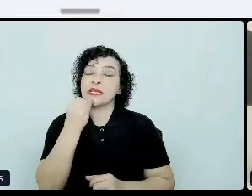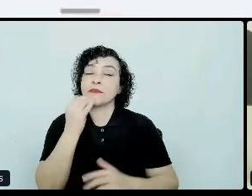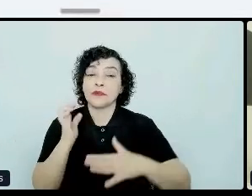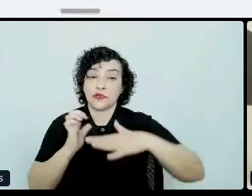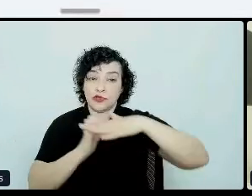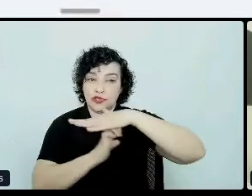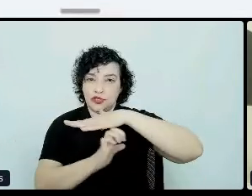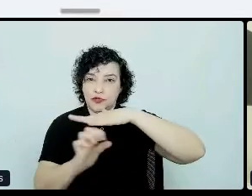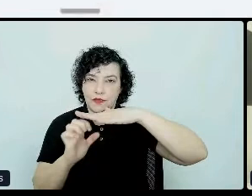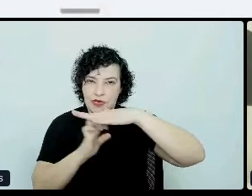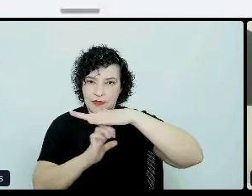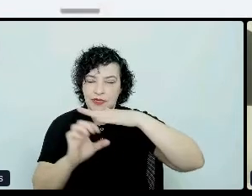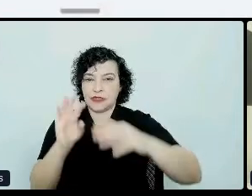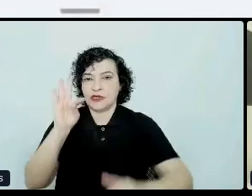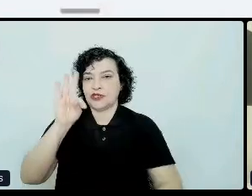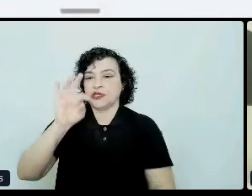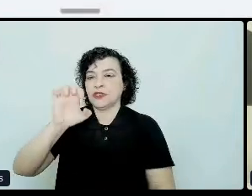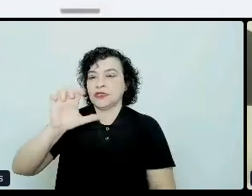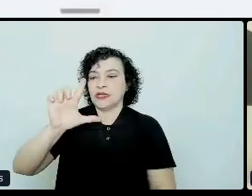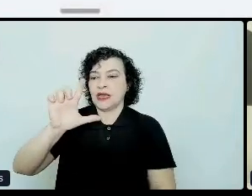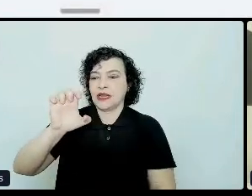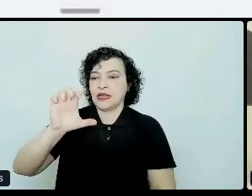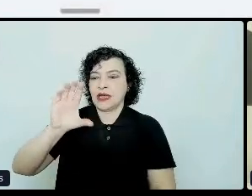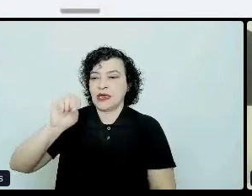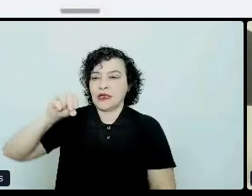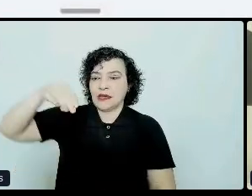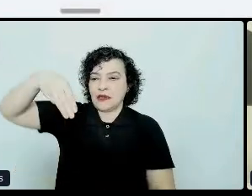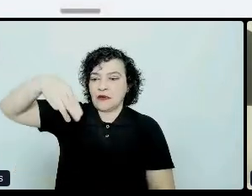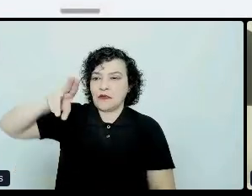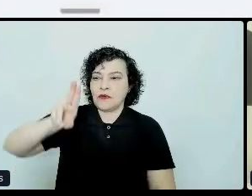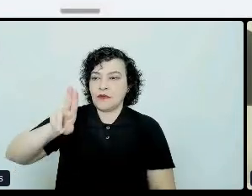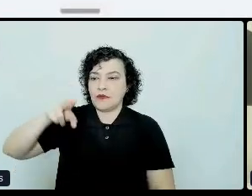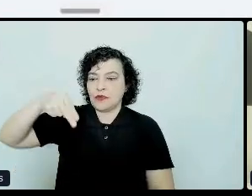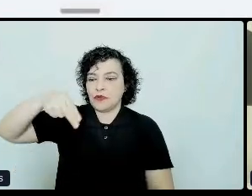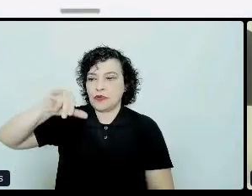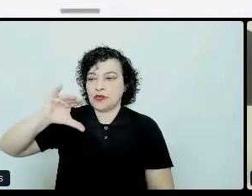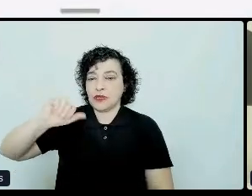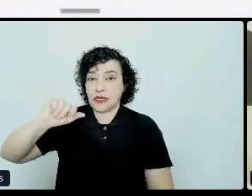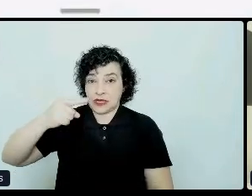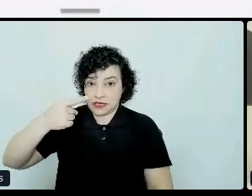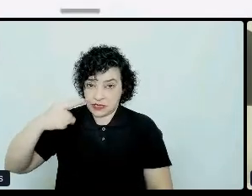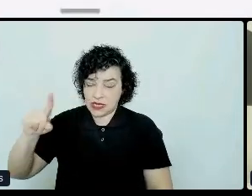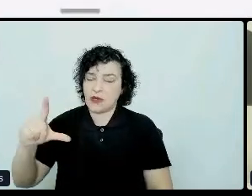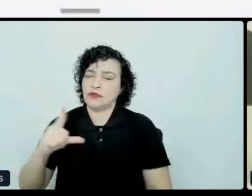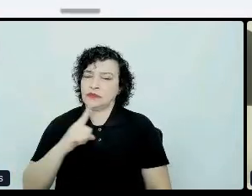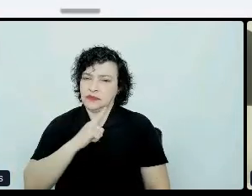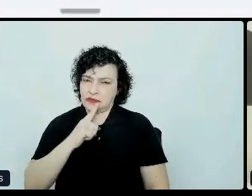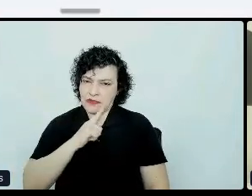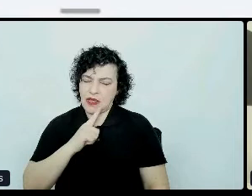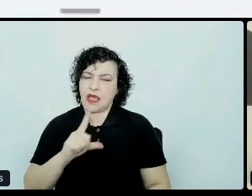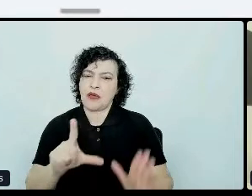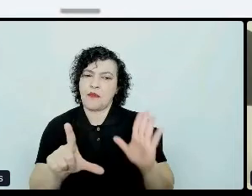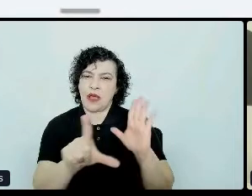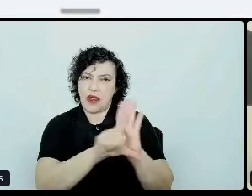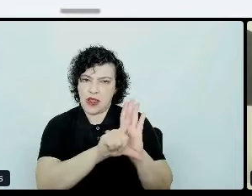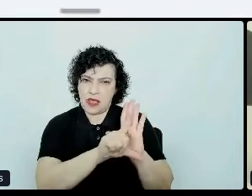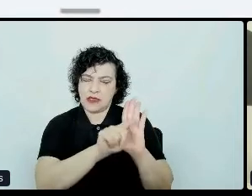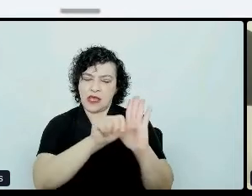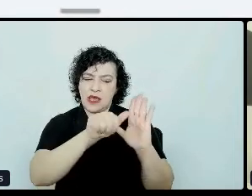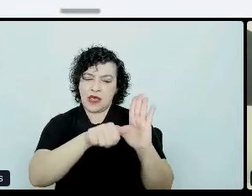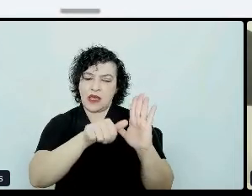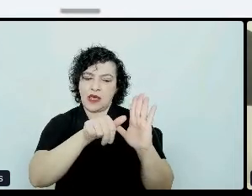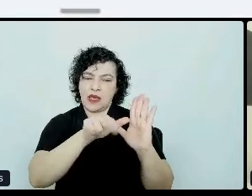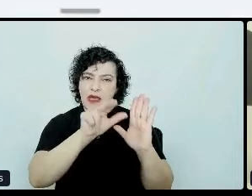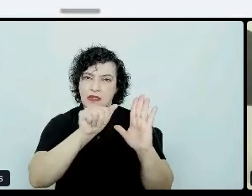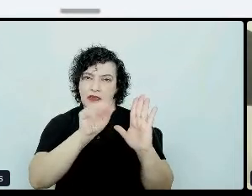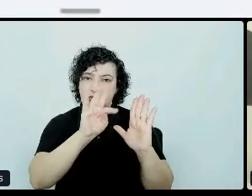de telecomunicações, existe um órgão, né, regulatório ali da Anatel, e